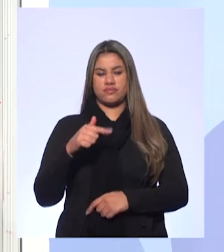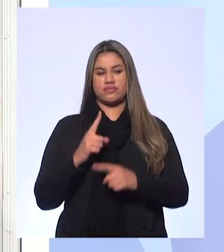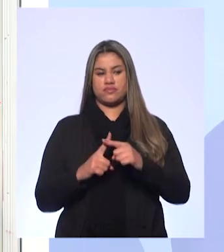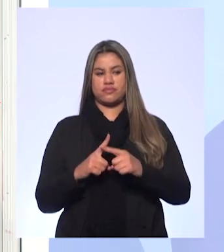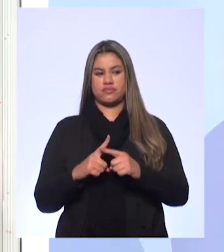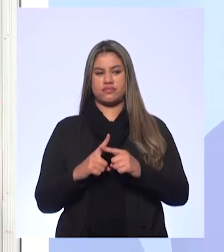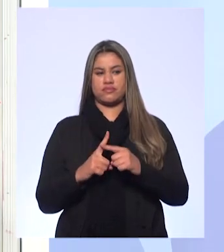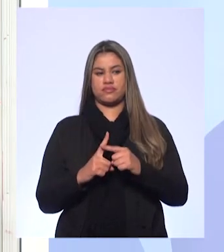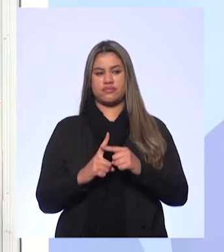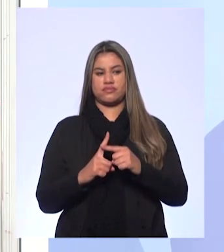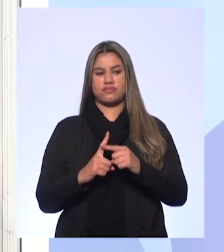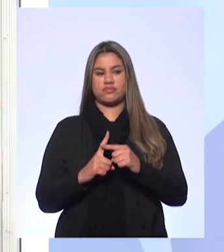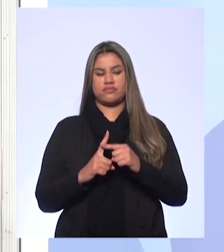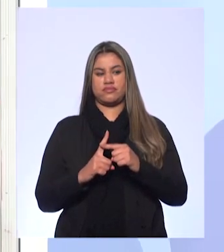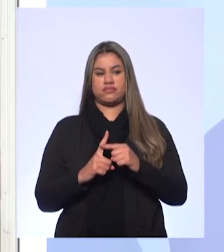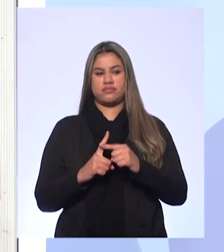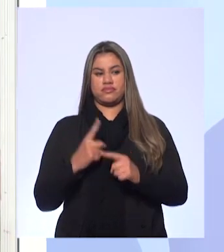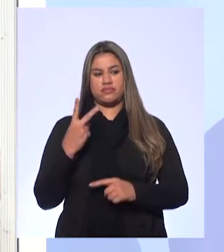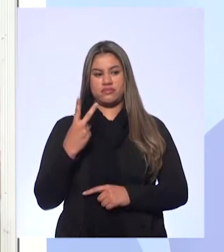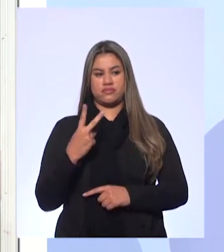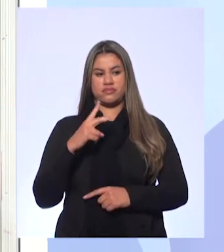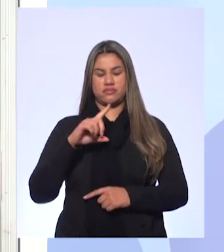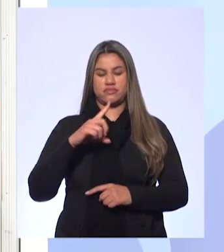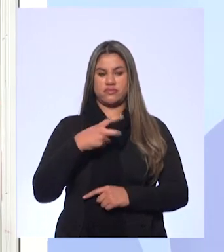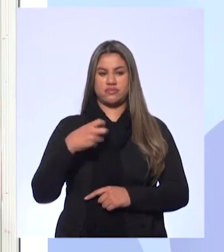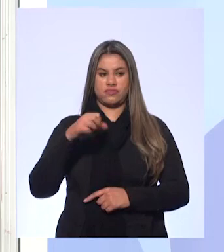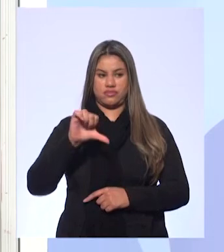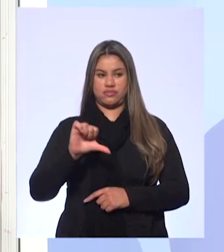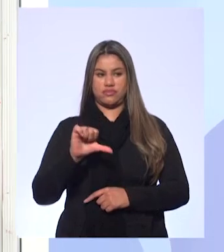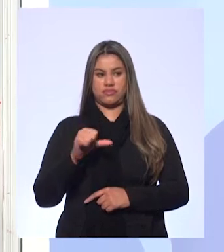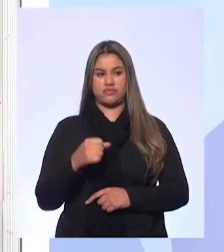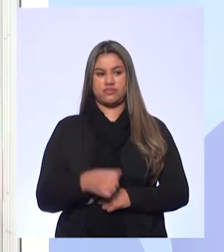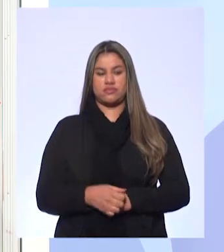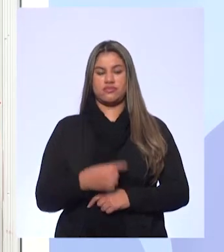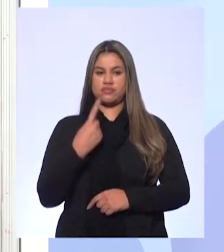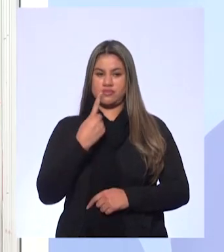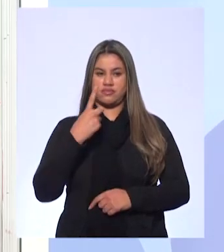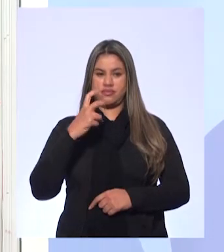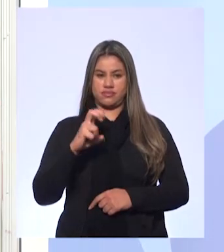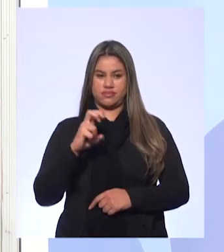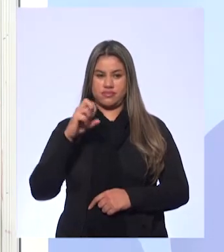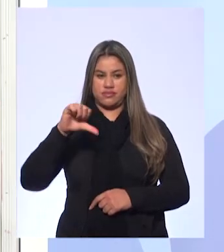0, né? Conta aqui, 9, 159, certo?